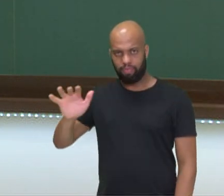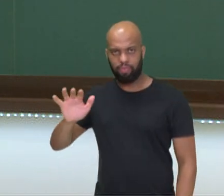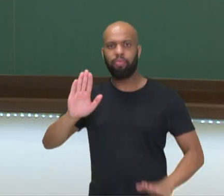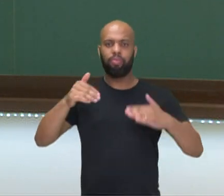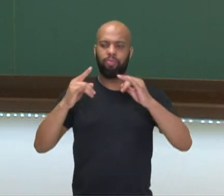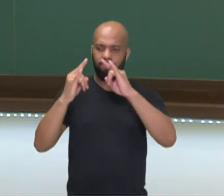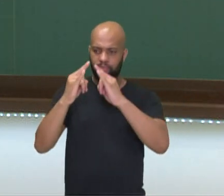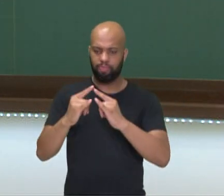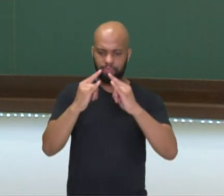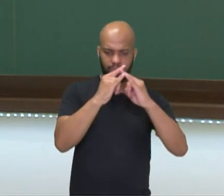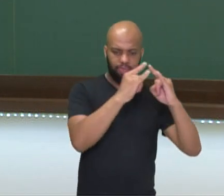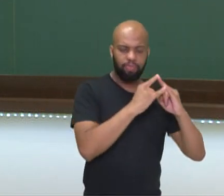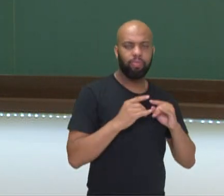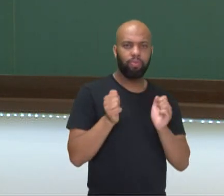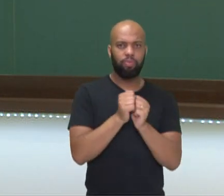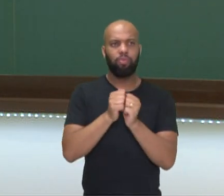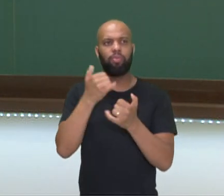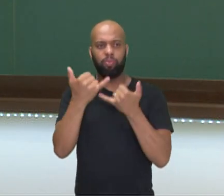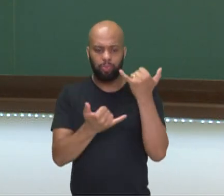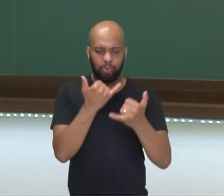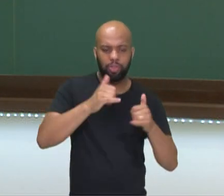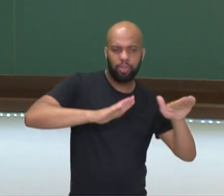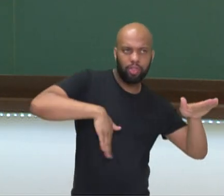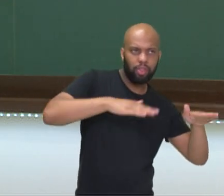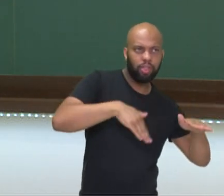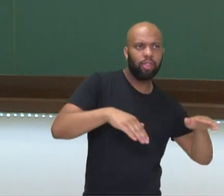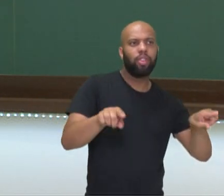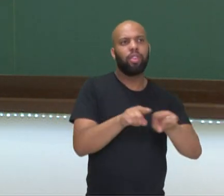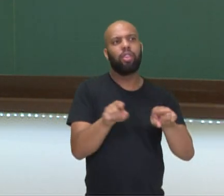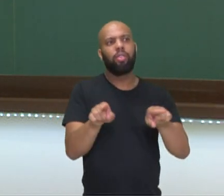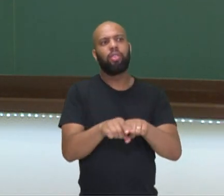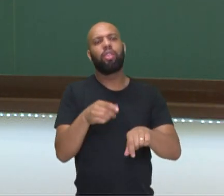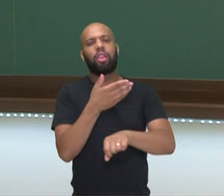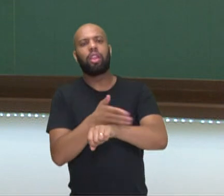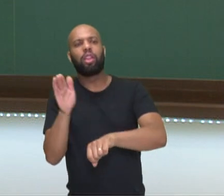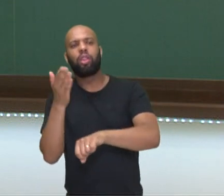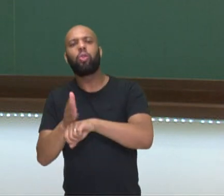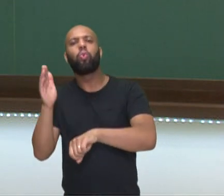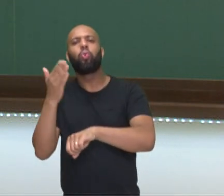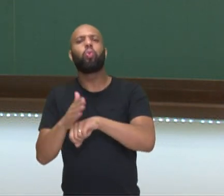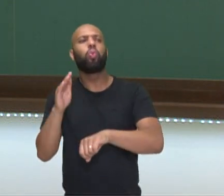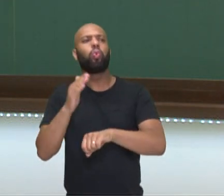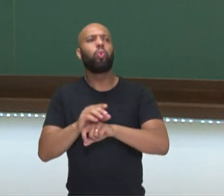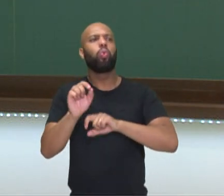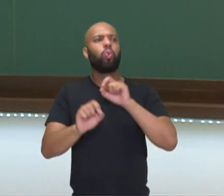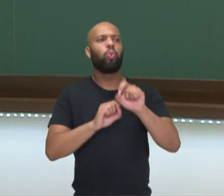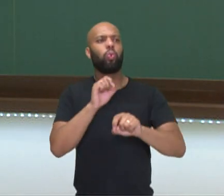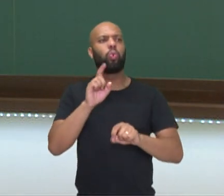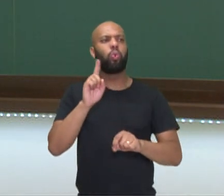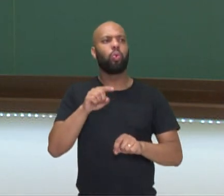Maine. E lá brincamos na praia e praticamos